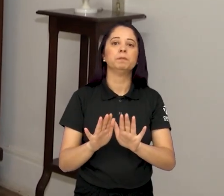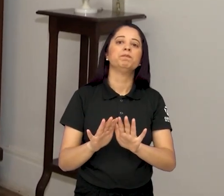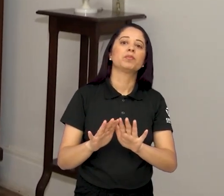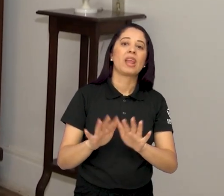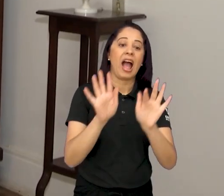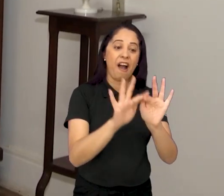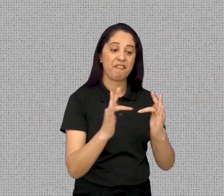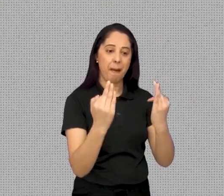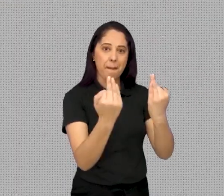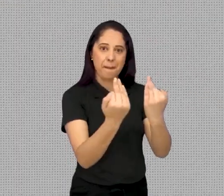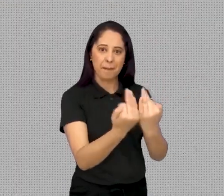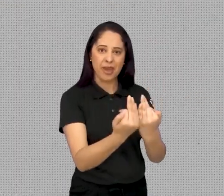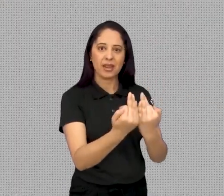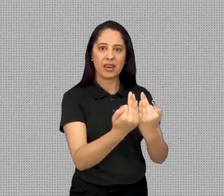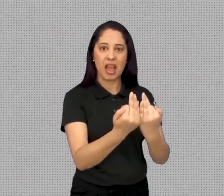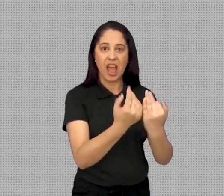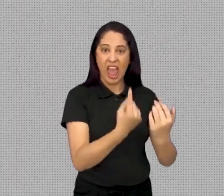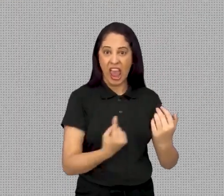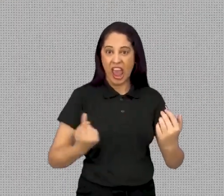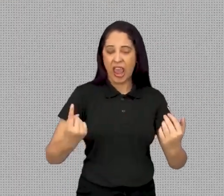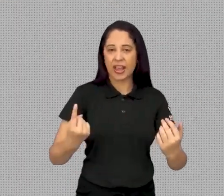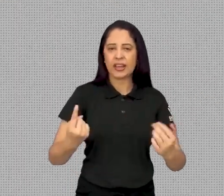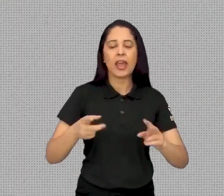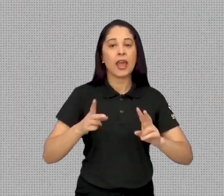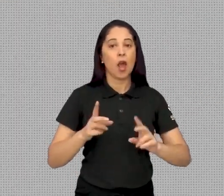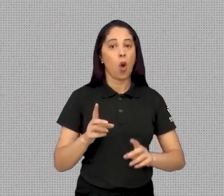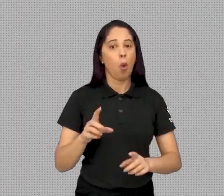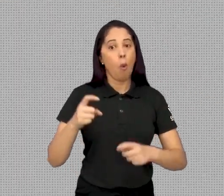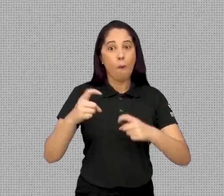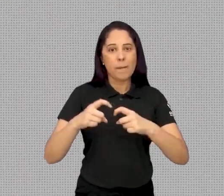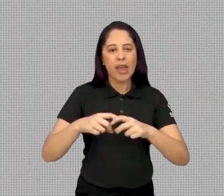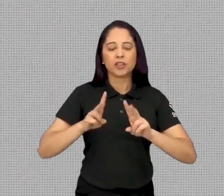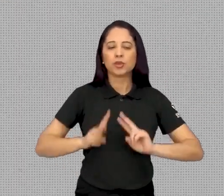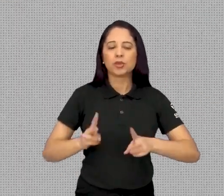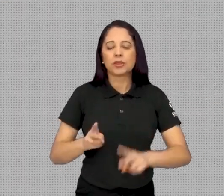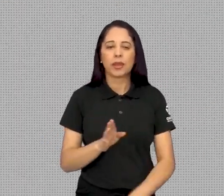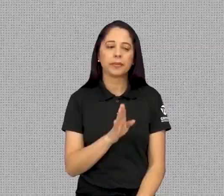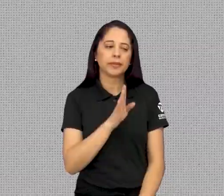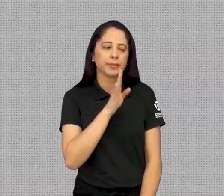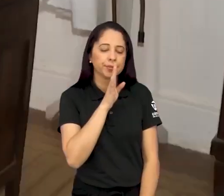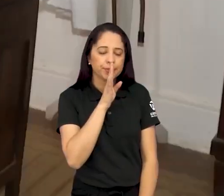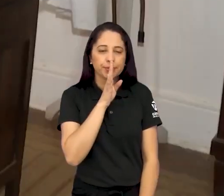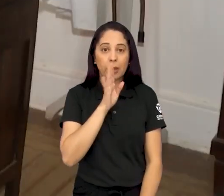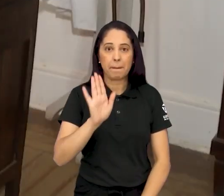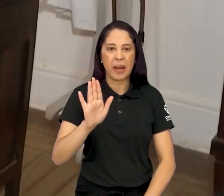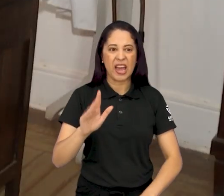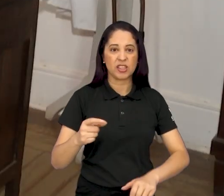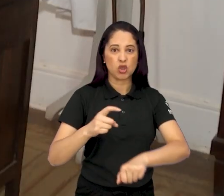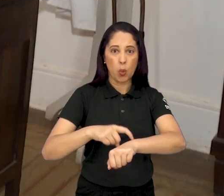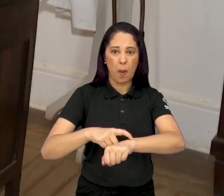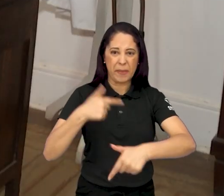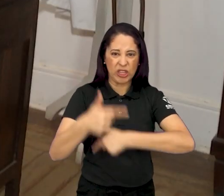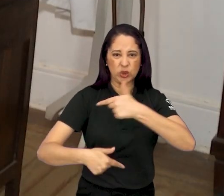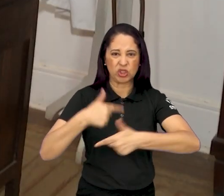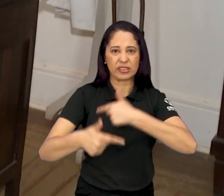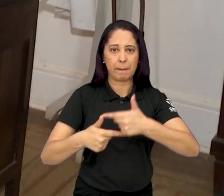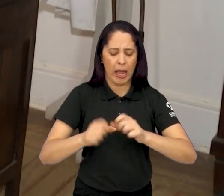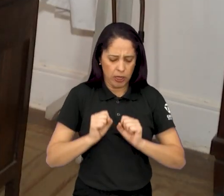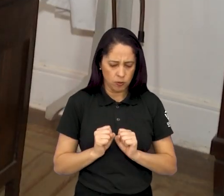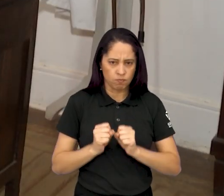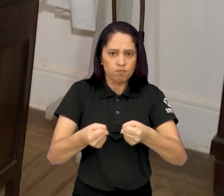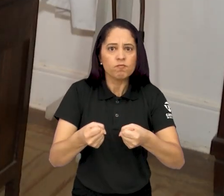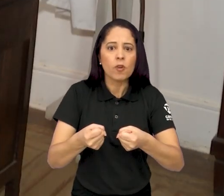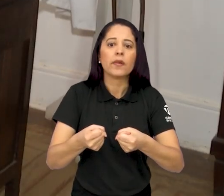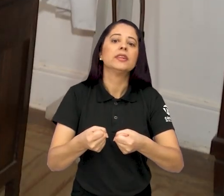53. Relatos apontam que entre a família Dávila, o médico era reservado, mas no trabalho não media esforços